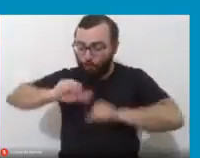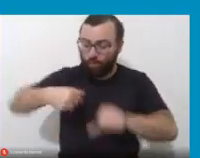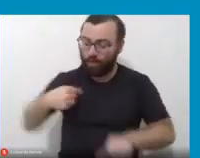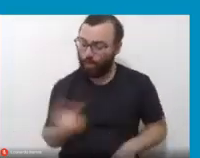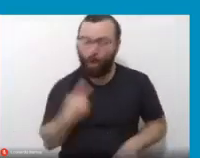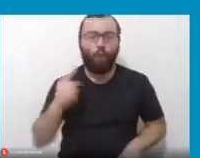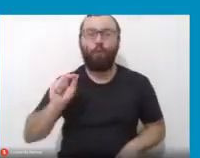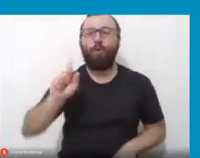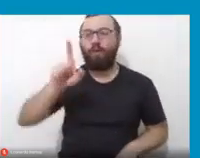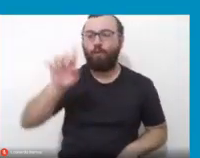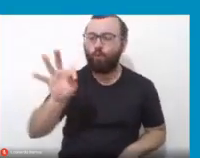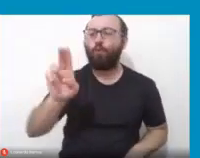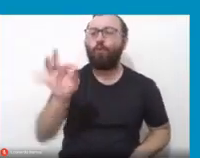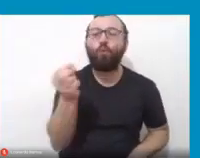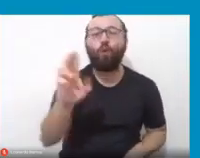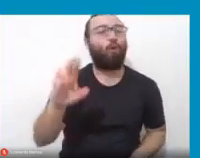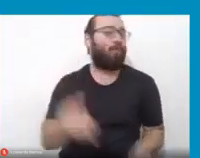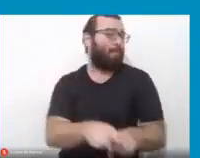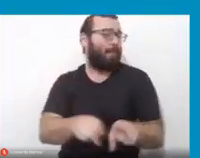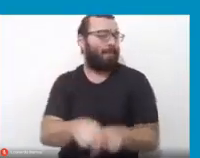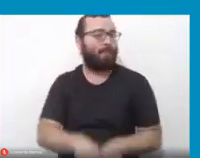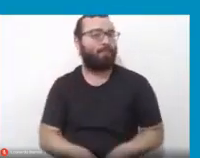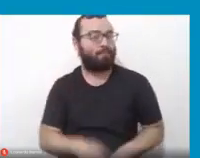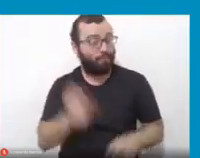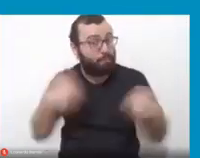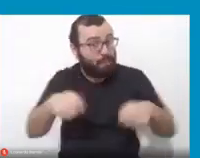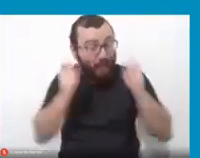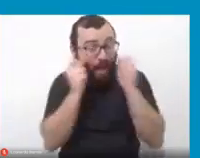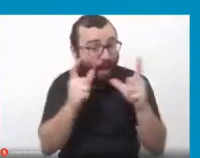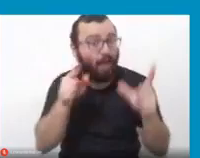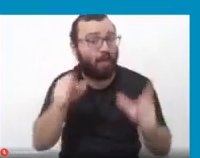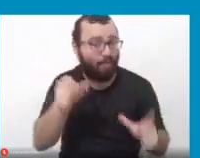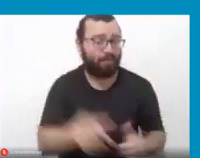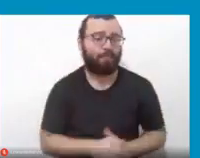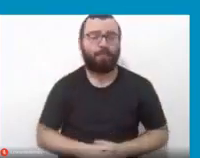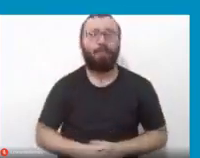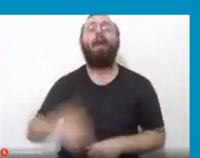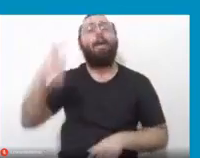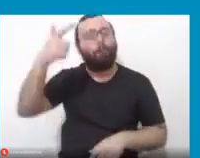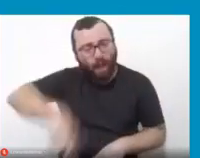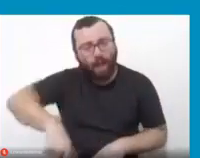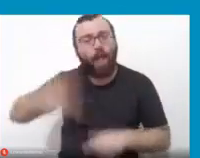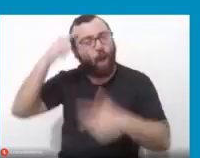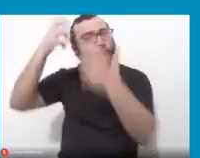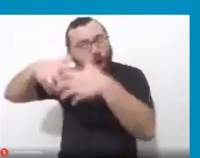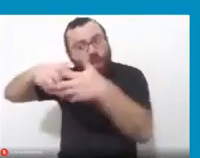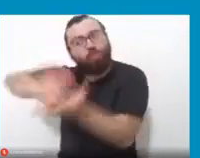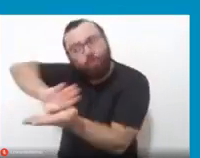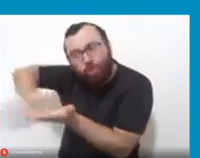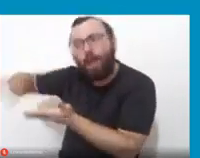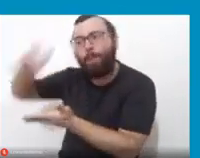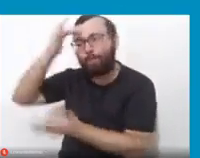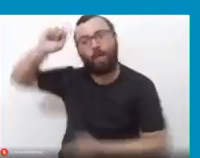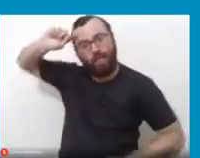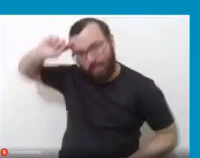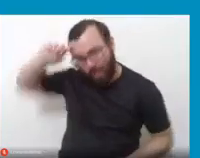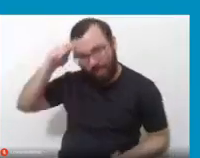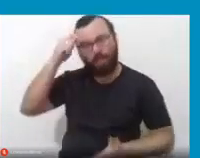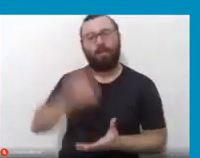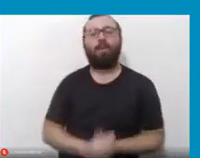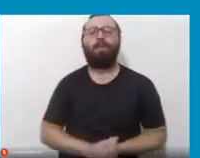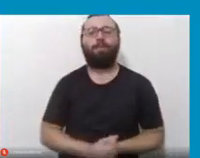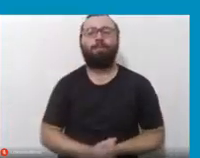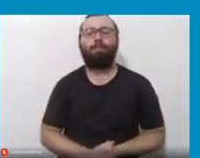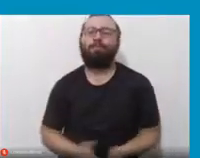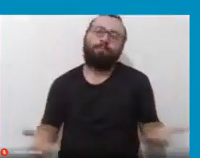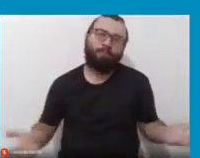E precisa estar atento a isso. E uma lógica, mais uma vez, de exclusão da população negra, do think tank, de que, de